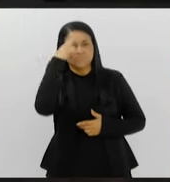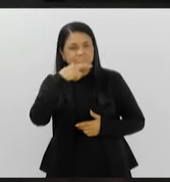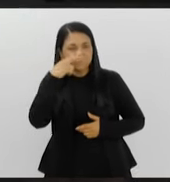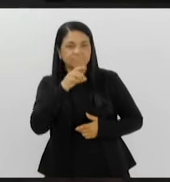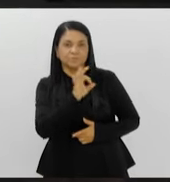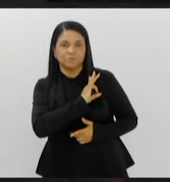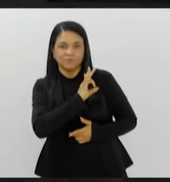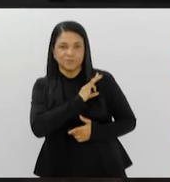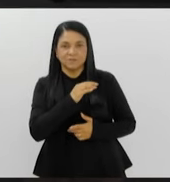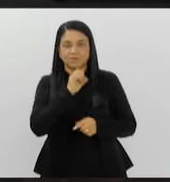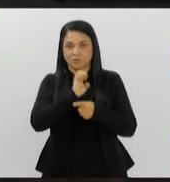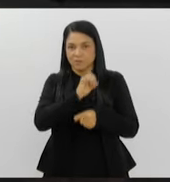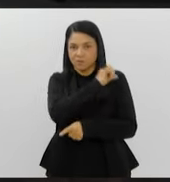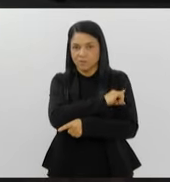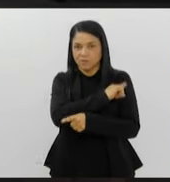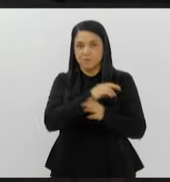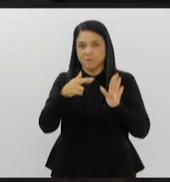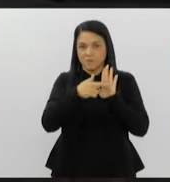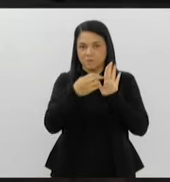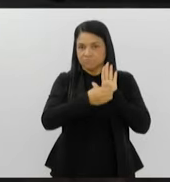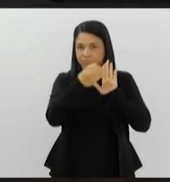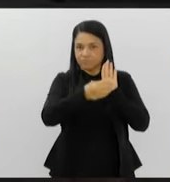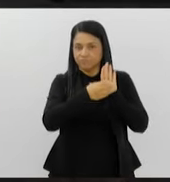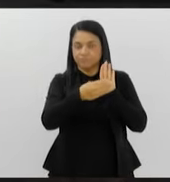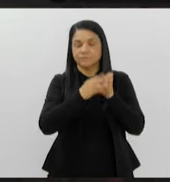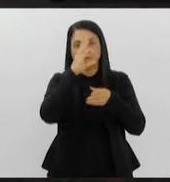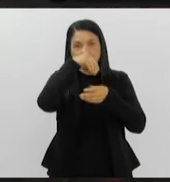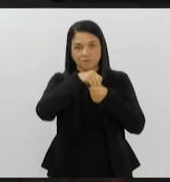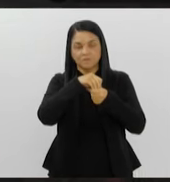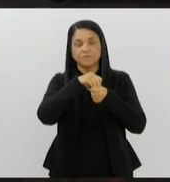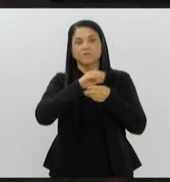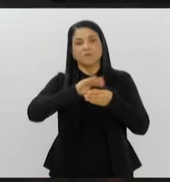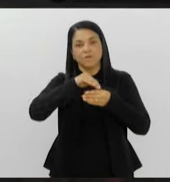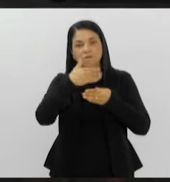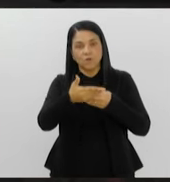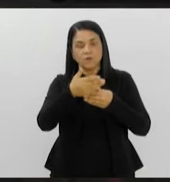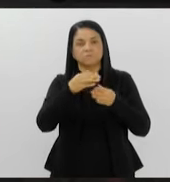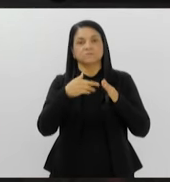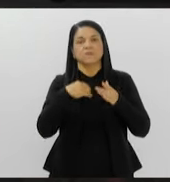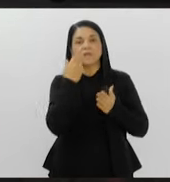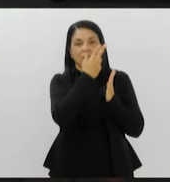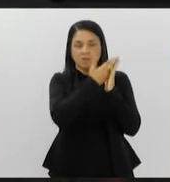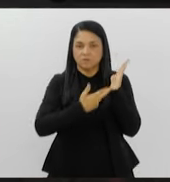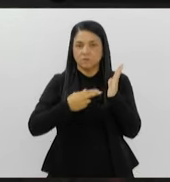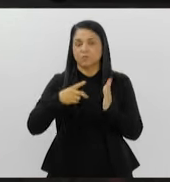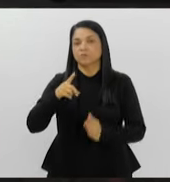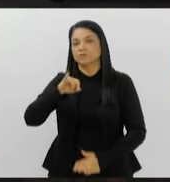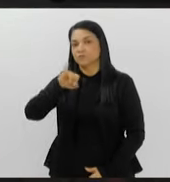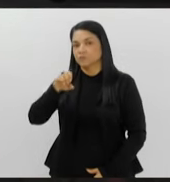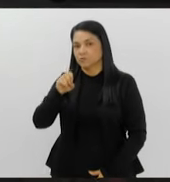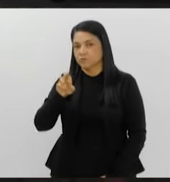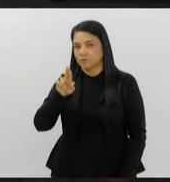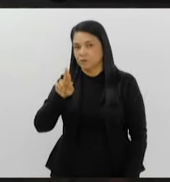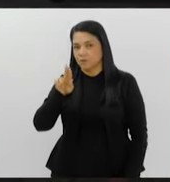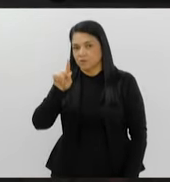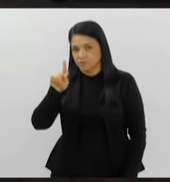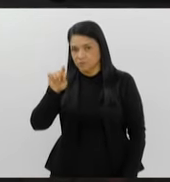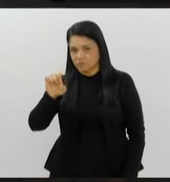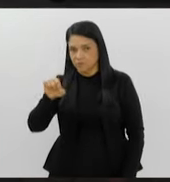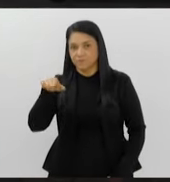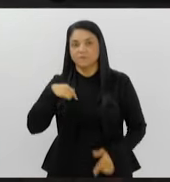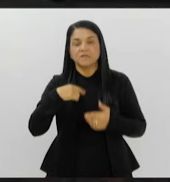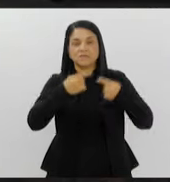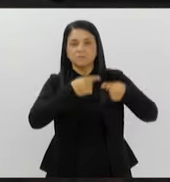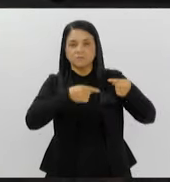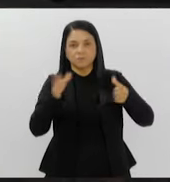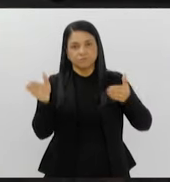Janeiro. Parecer da Comissão de Normas Internas e Proposições Externas favorável à relatoria do deputado Jorge Felipe Neto. Em discussão, não